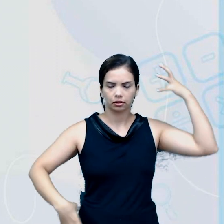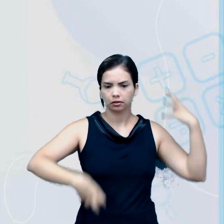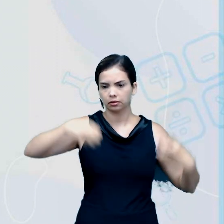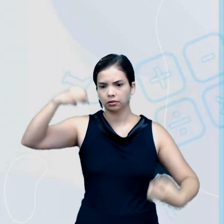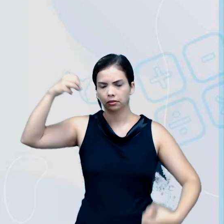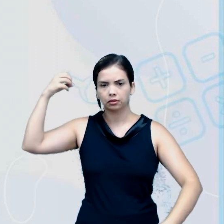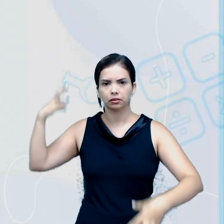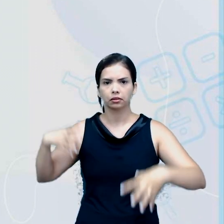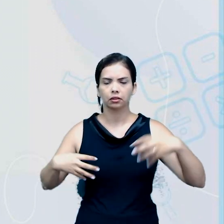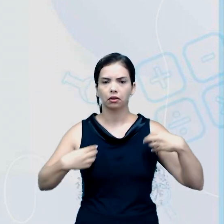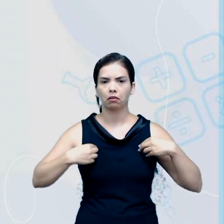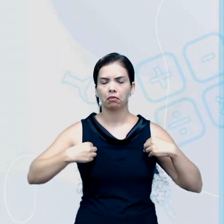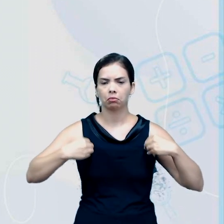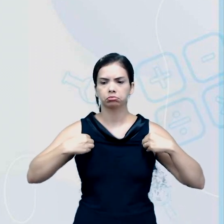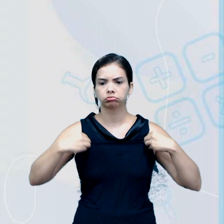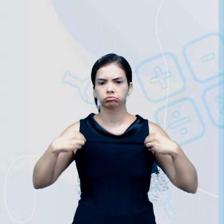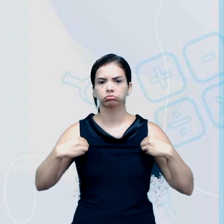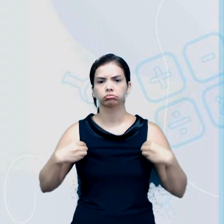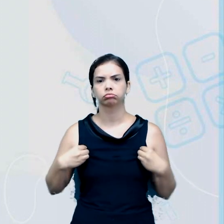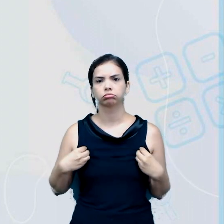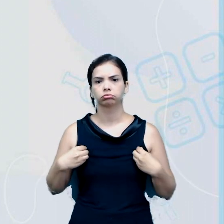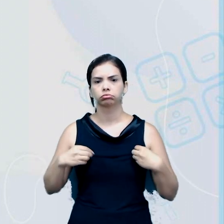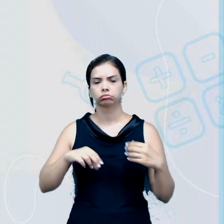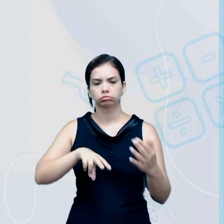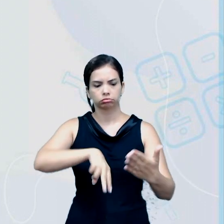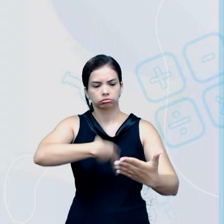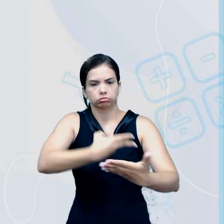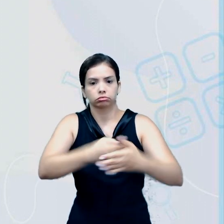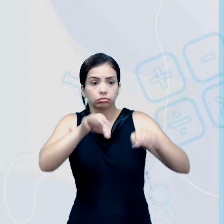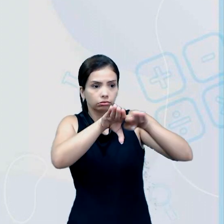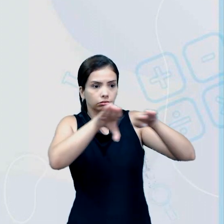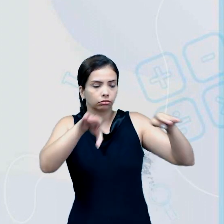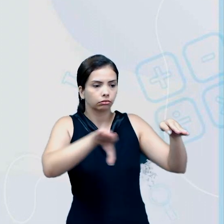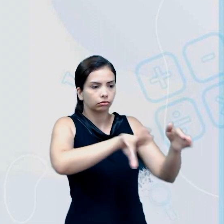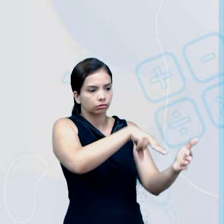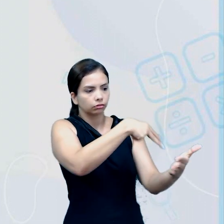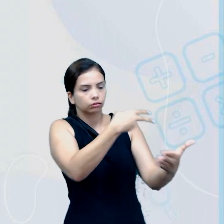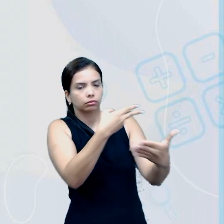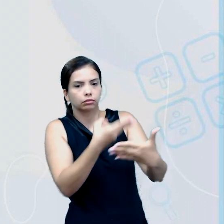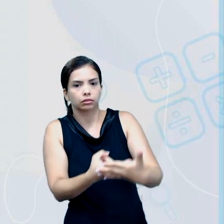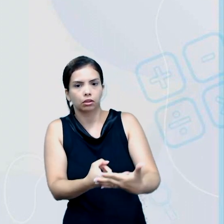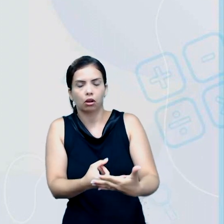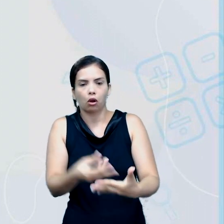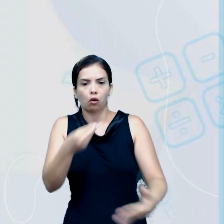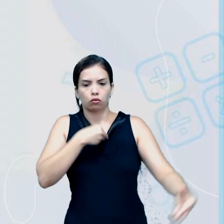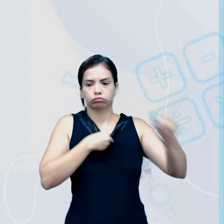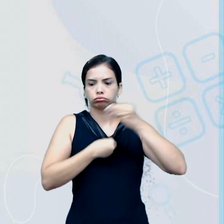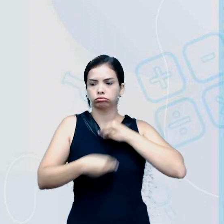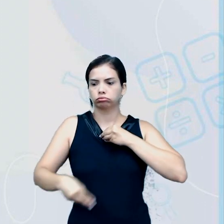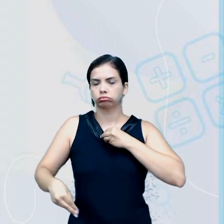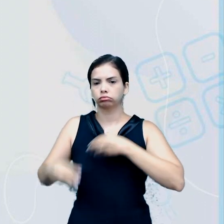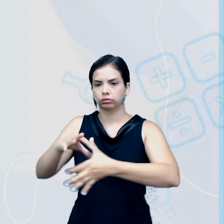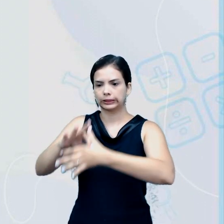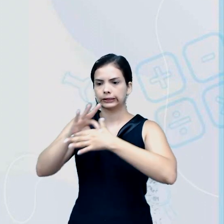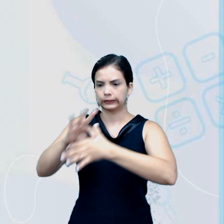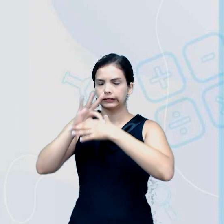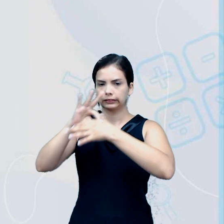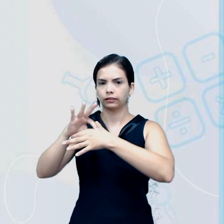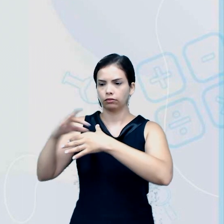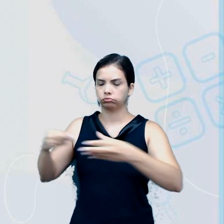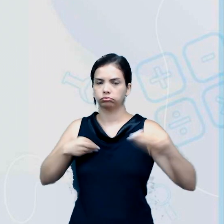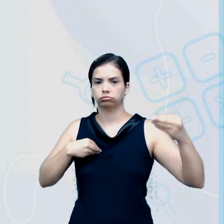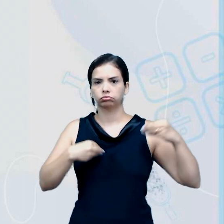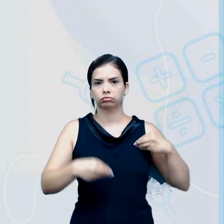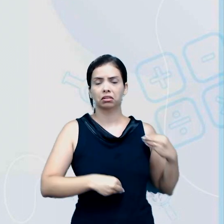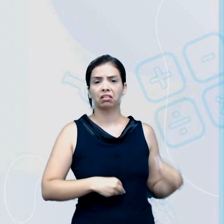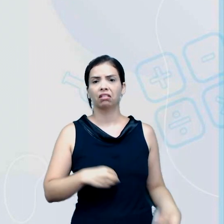tirou toda a roupa deitou-se na mesa e colocou o pedaços de carne sobre o corpo o e